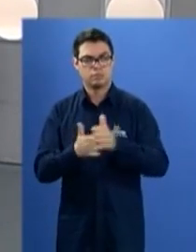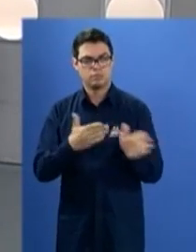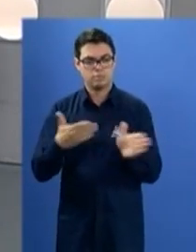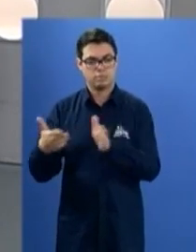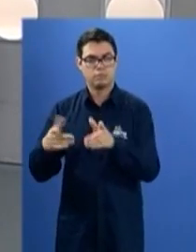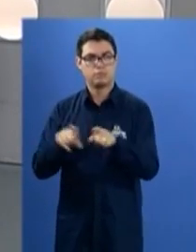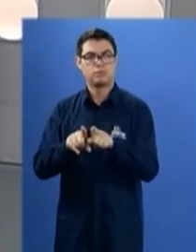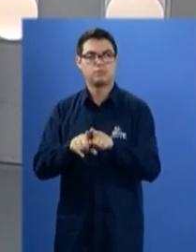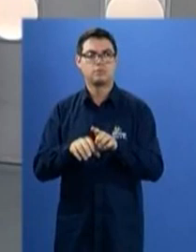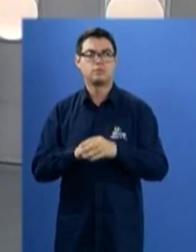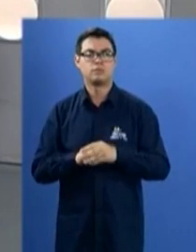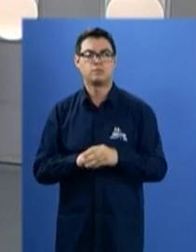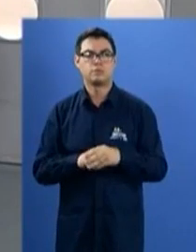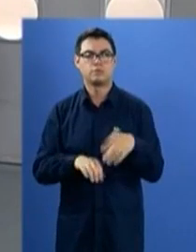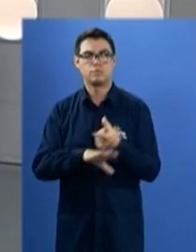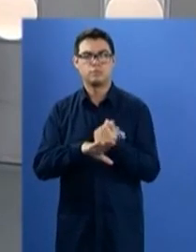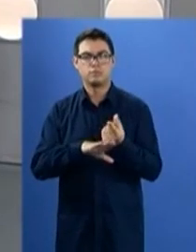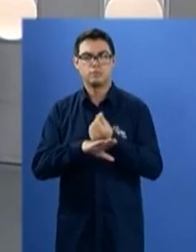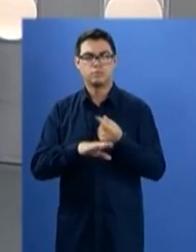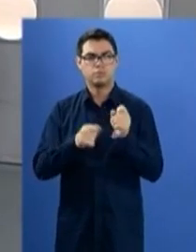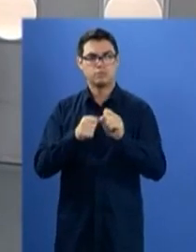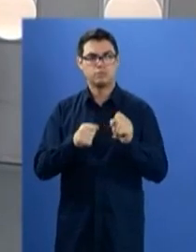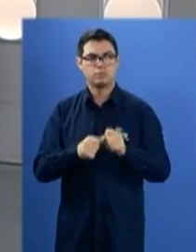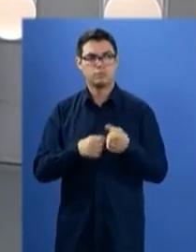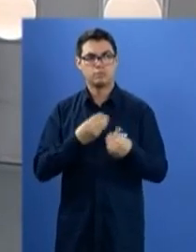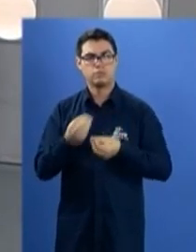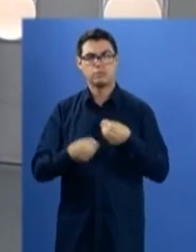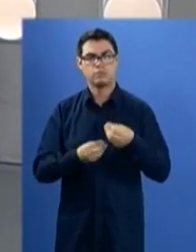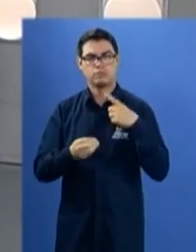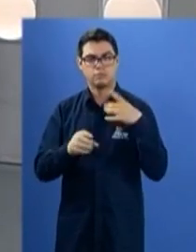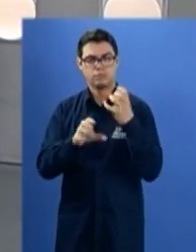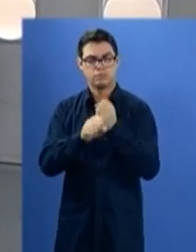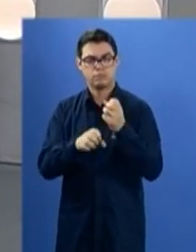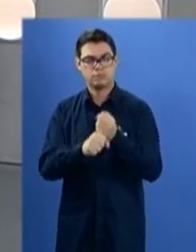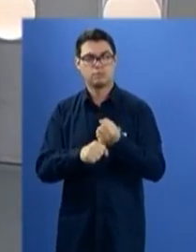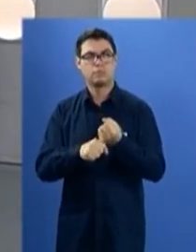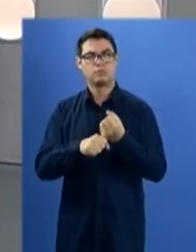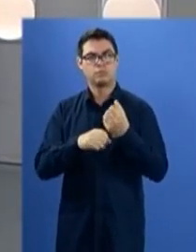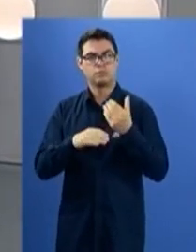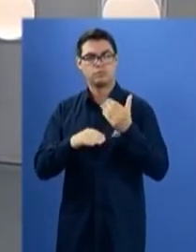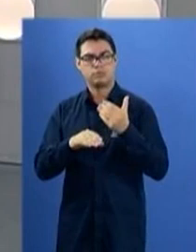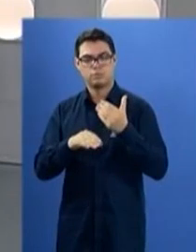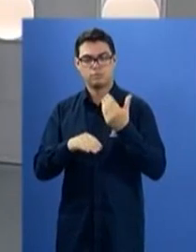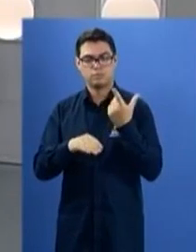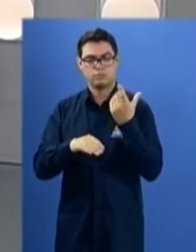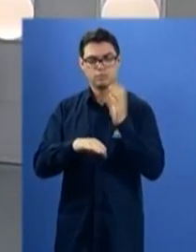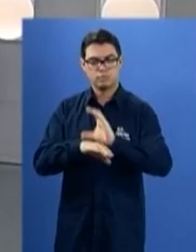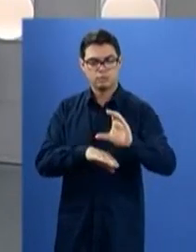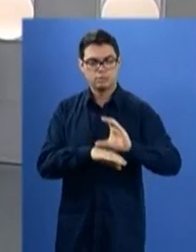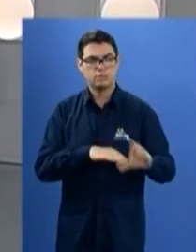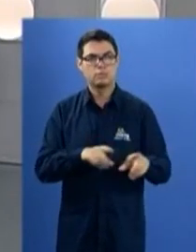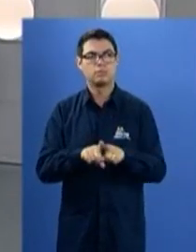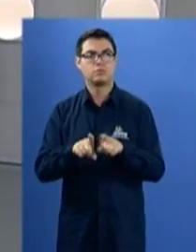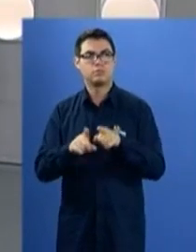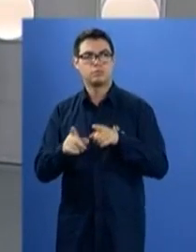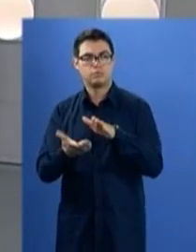produção. Finanças é que vai providenciar aquele orçamento, o acompanhamento de receitas e de